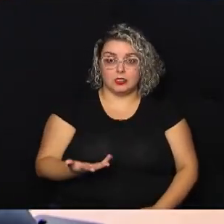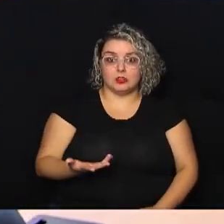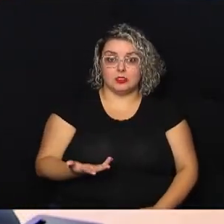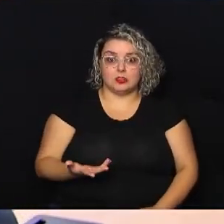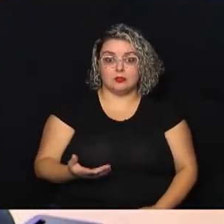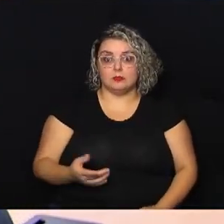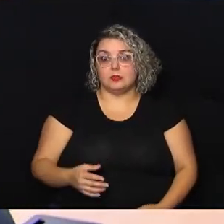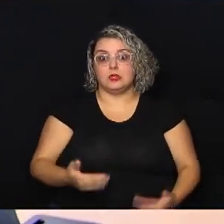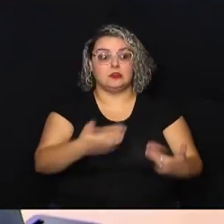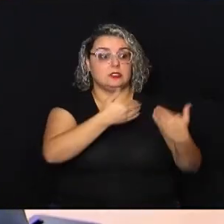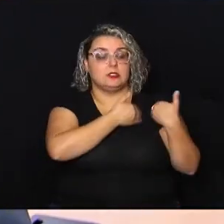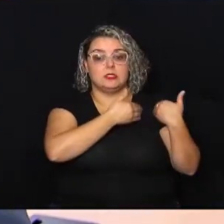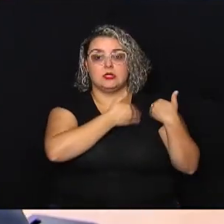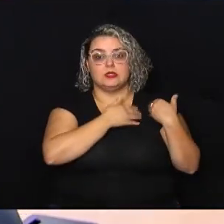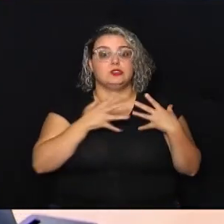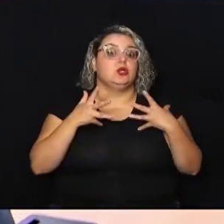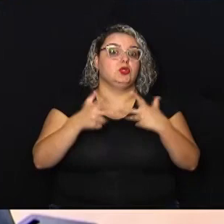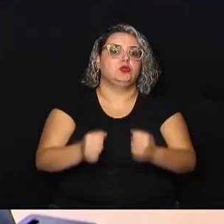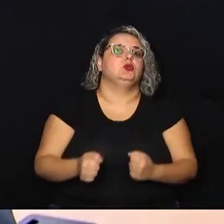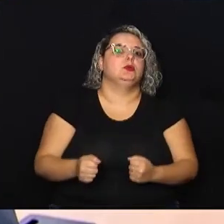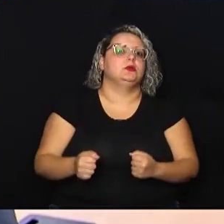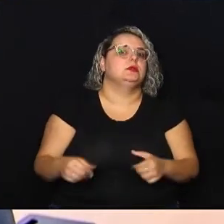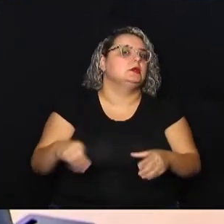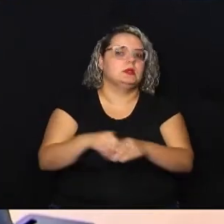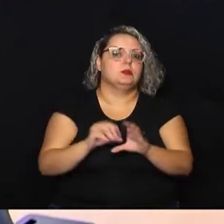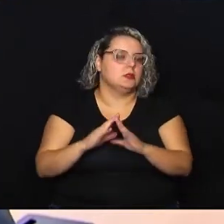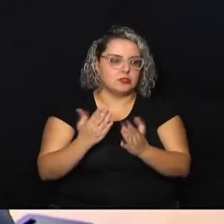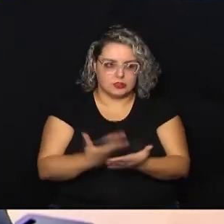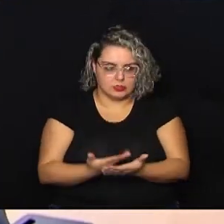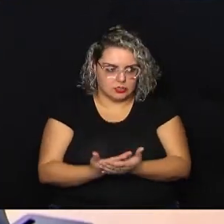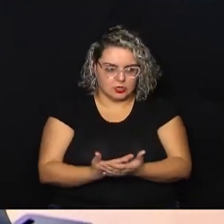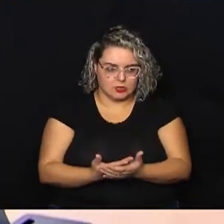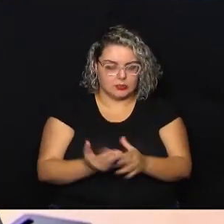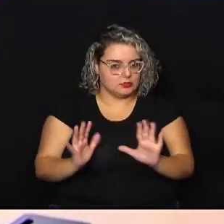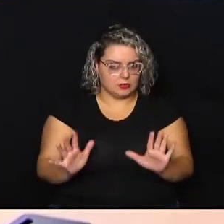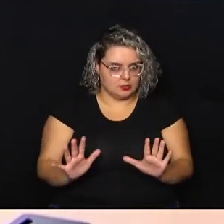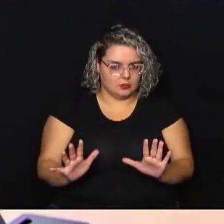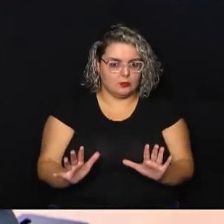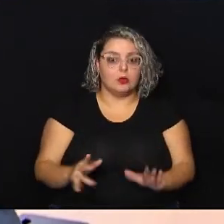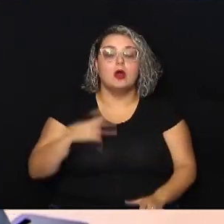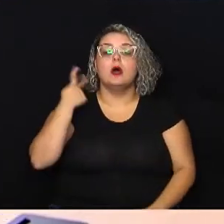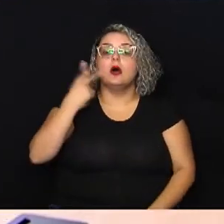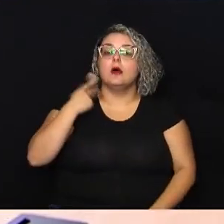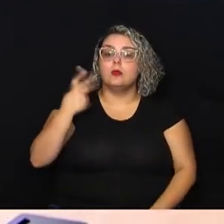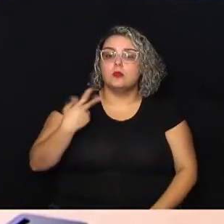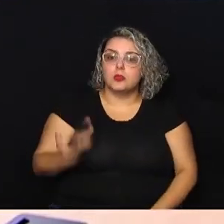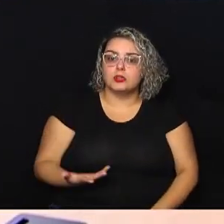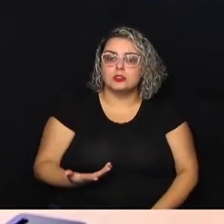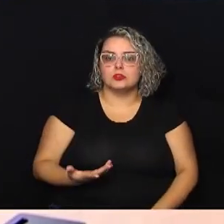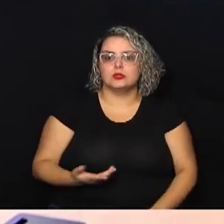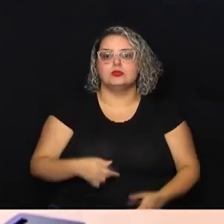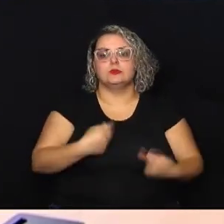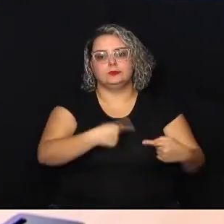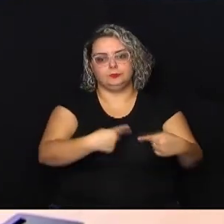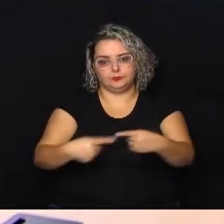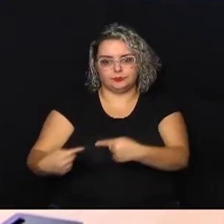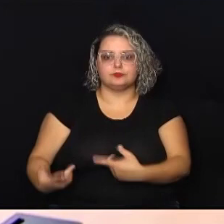essa responsabilidade nas escolas. Então, a política, isso tem que ser